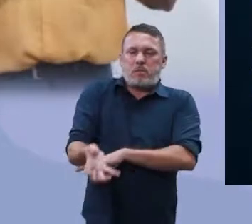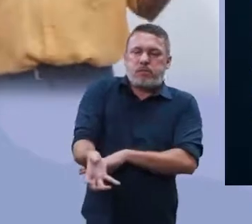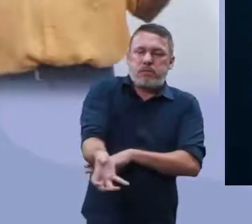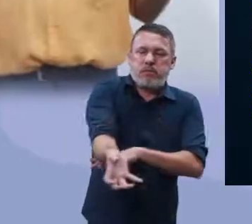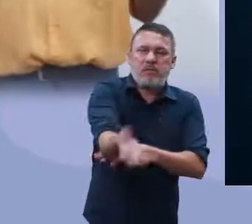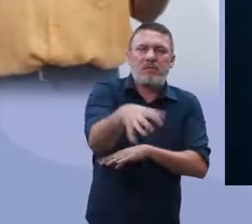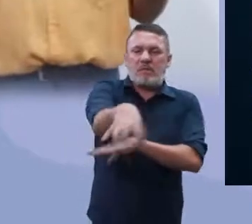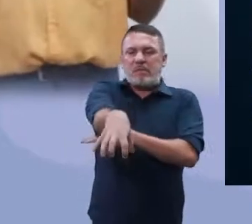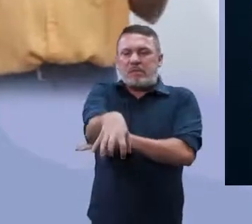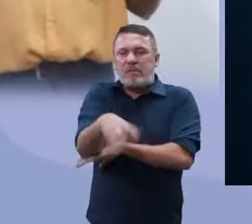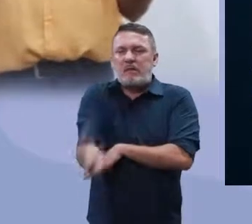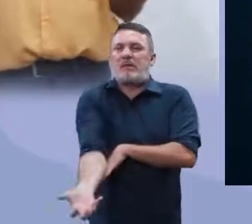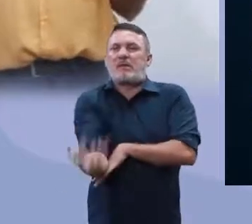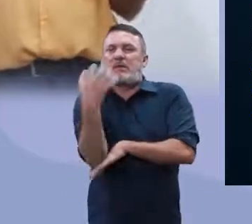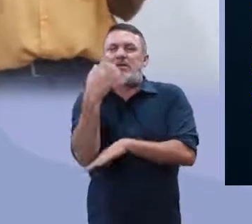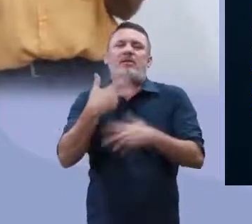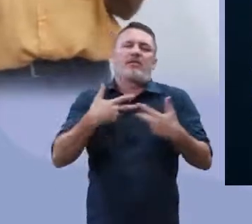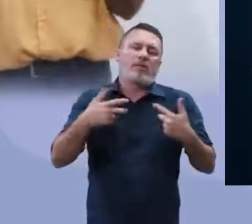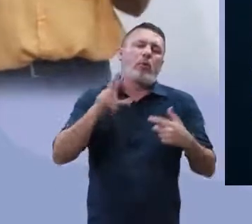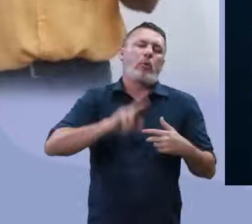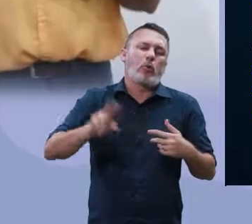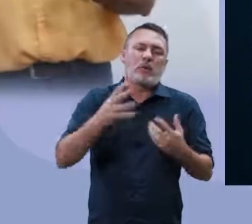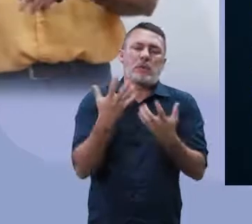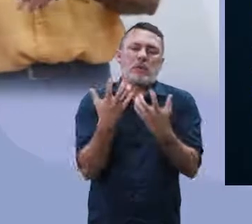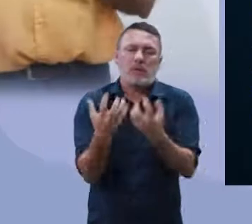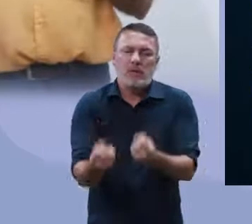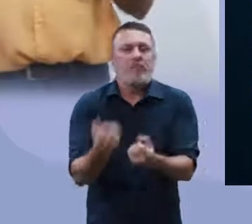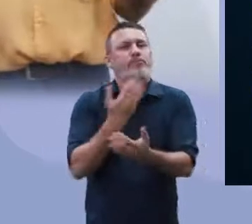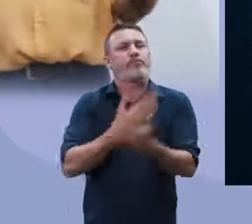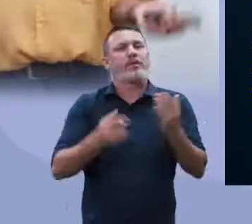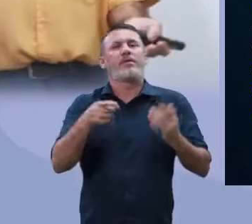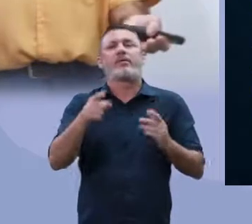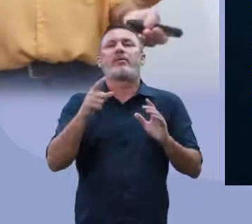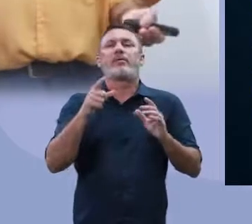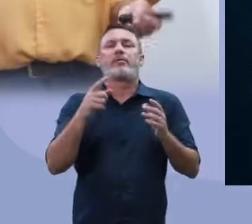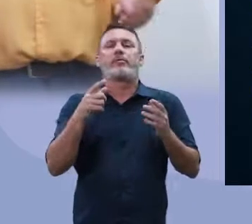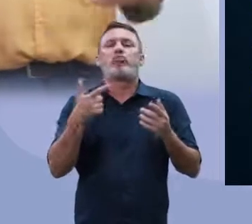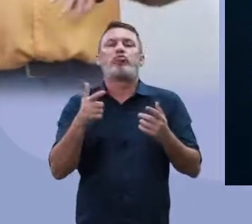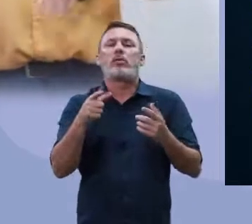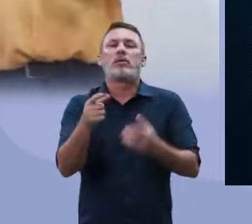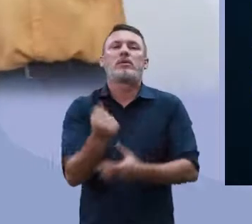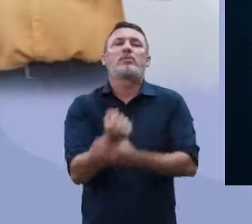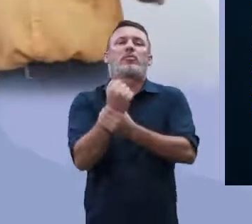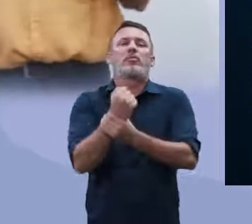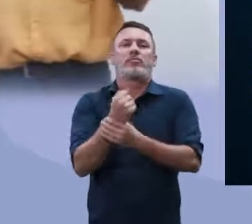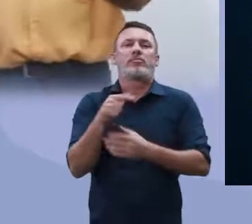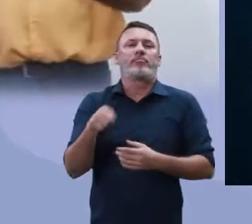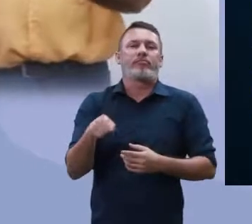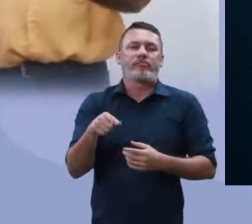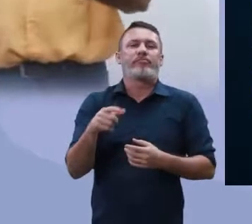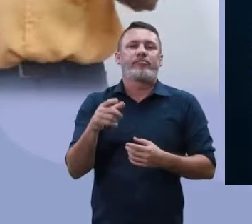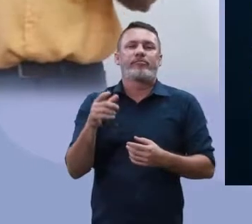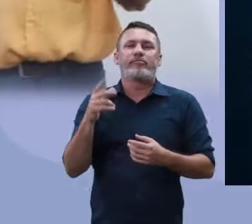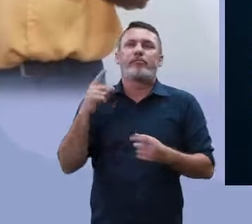né, gradilhamento. Então, tudo isso daí vai estar provocando uma exposição do solo, esse solo sendo